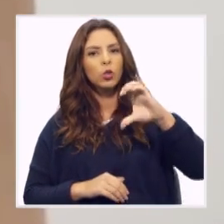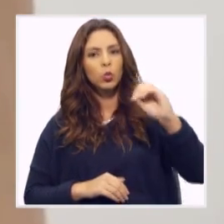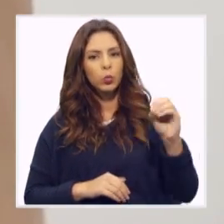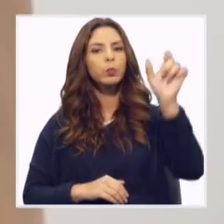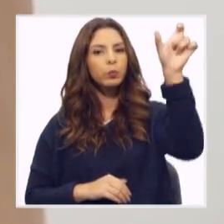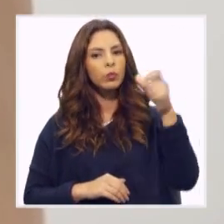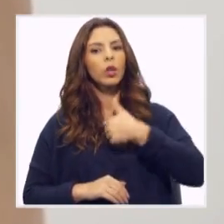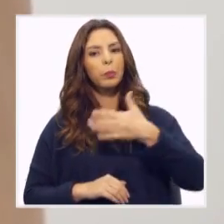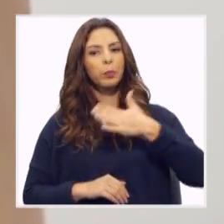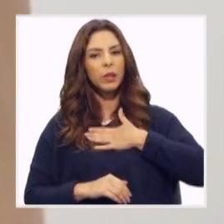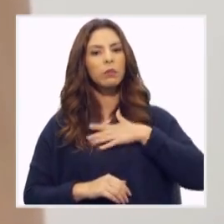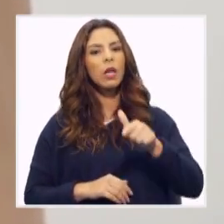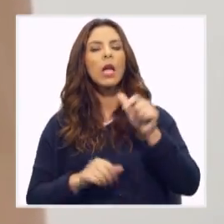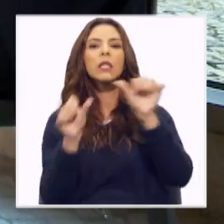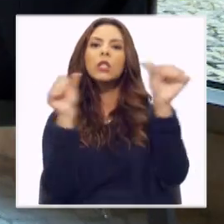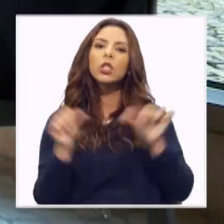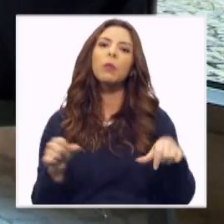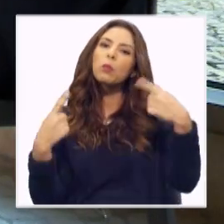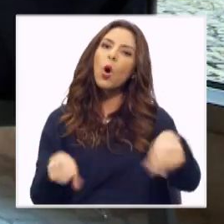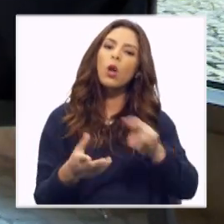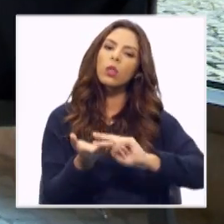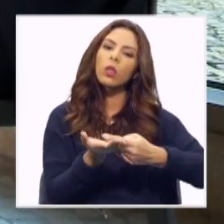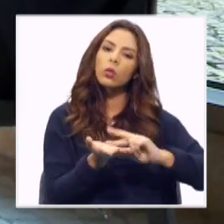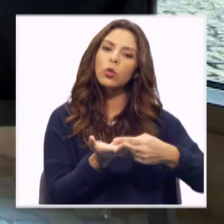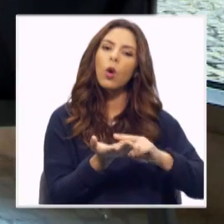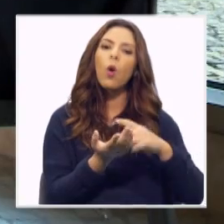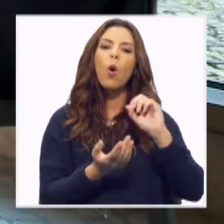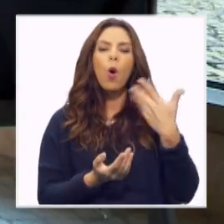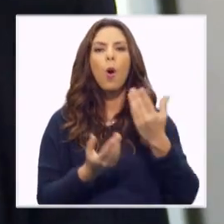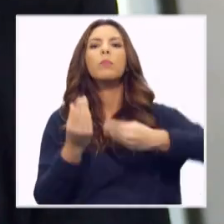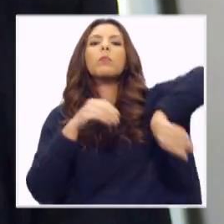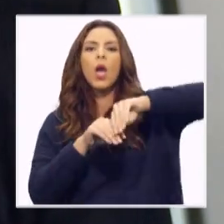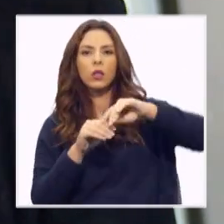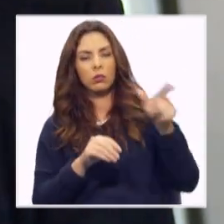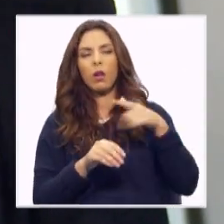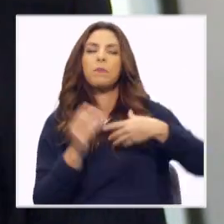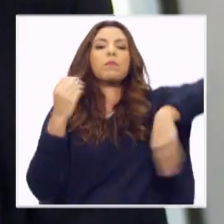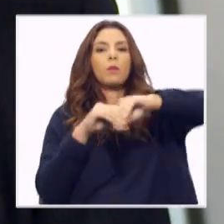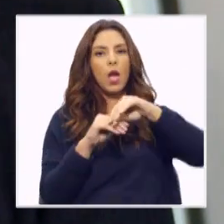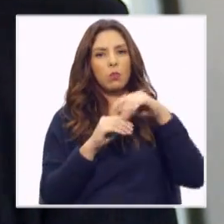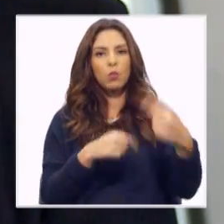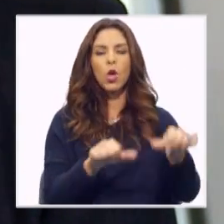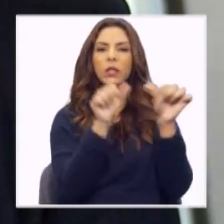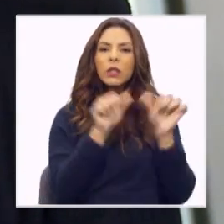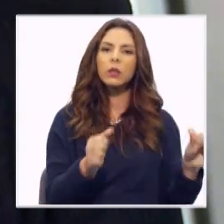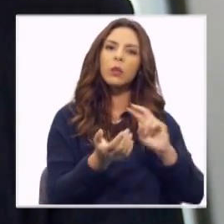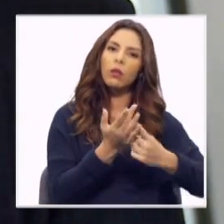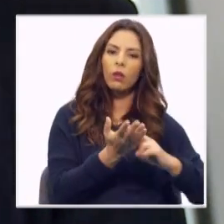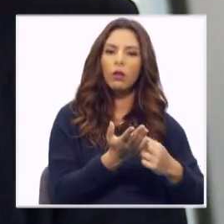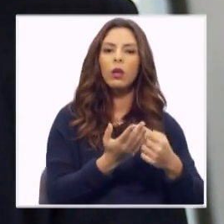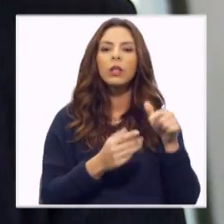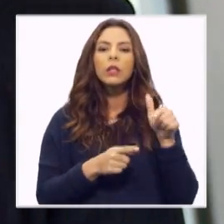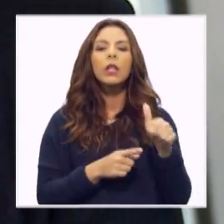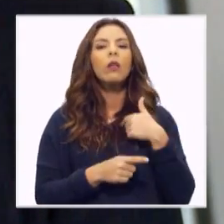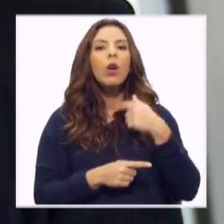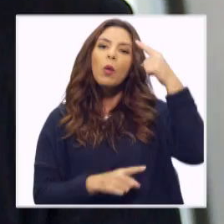Vasco, a Unbabel é só um sistema de tradução ou é mais do que isso? Unbabel é mais do que isso. O